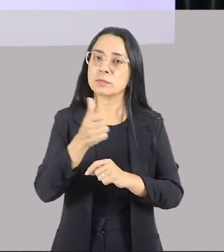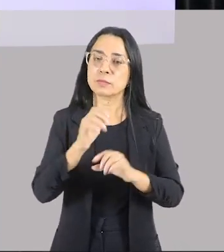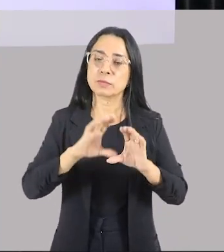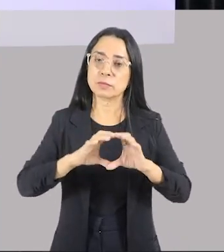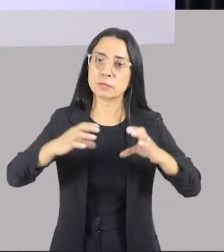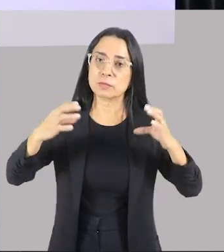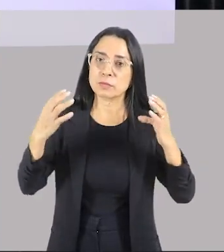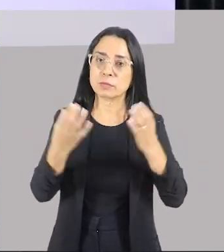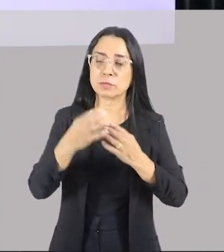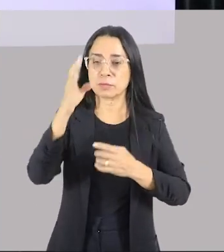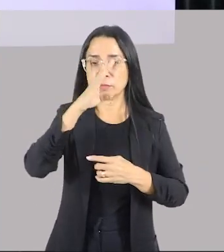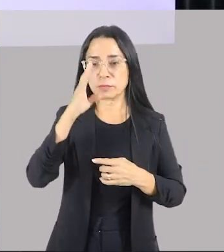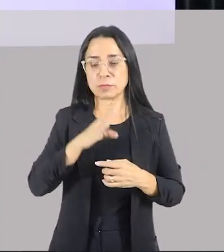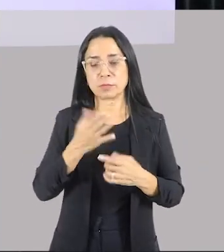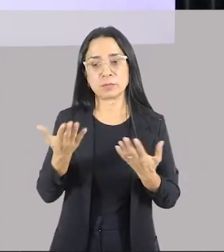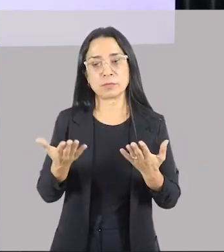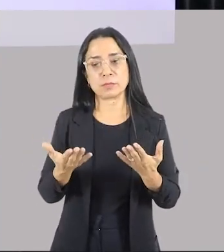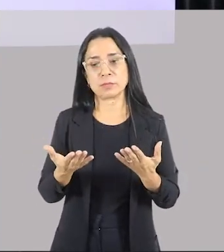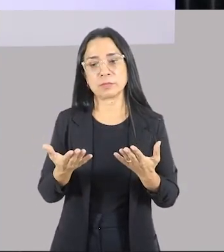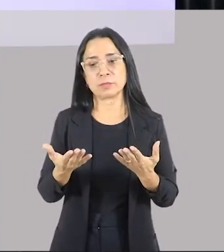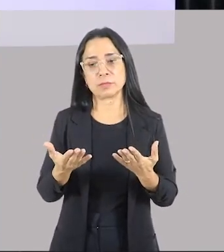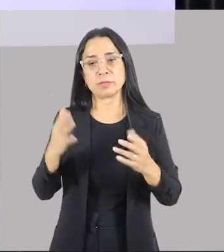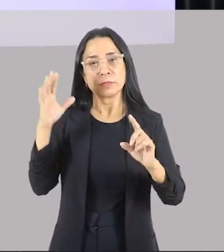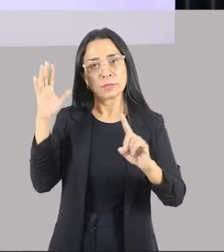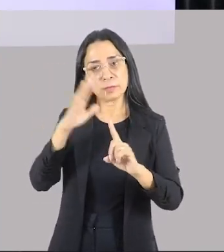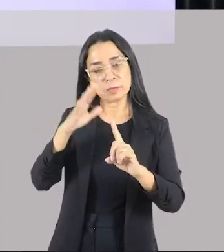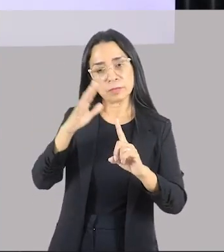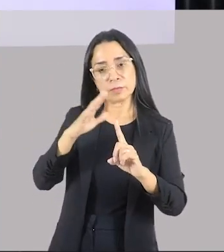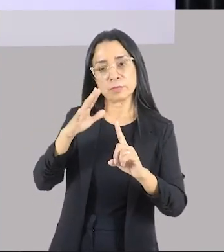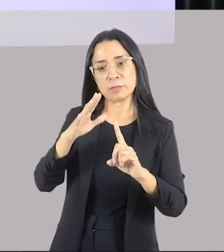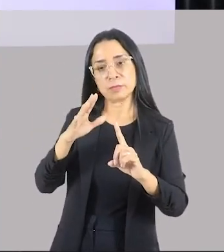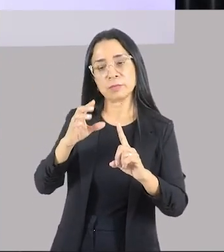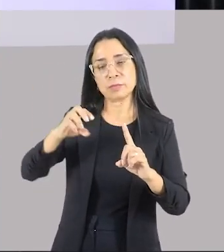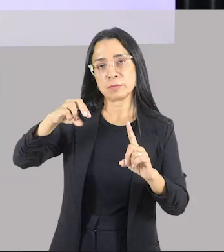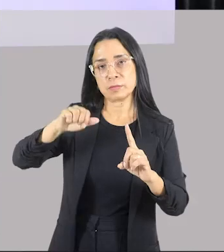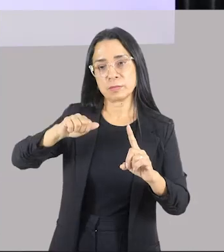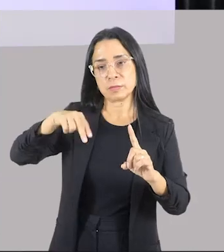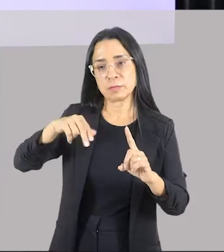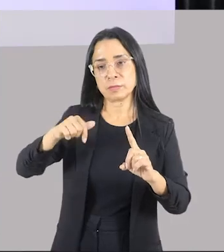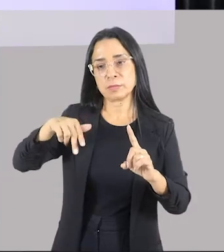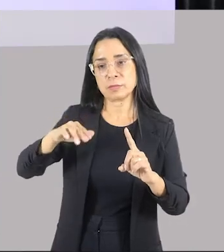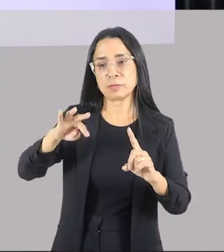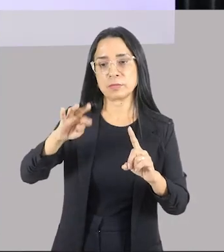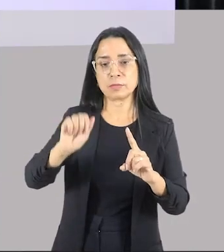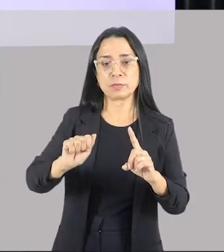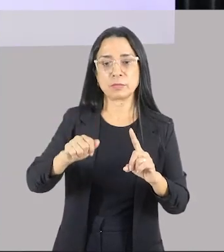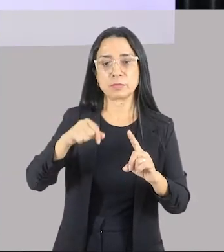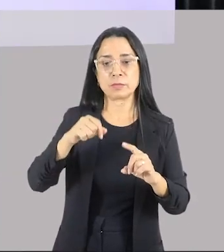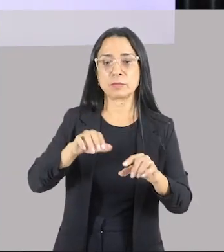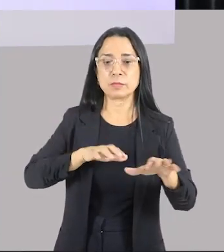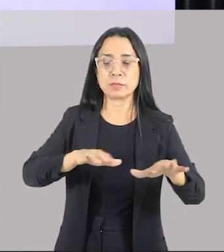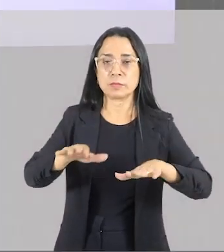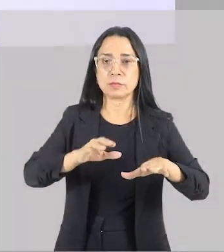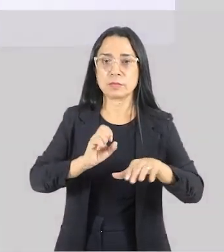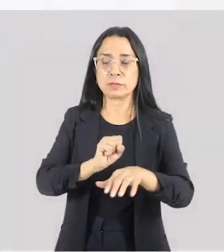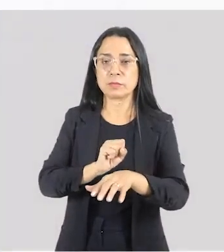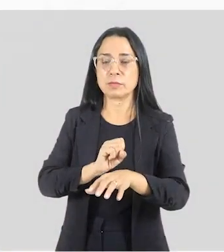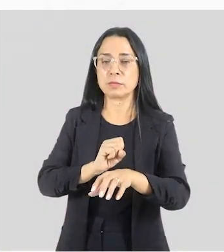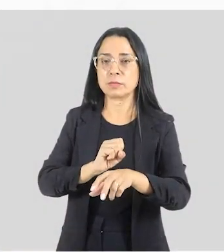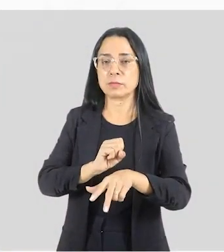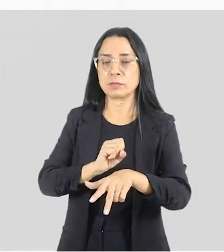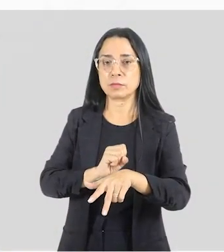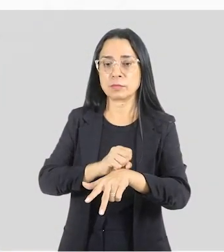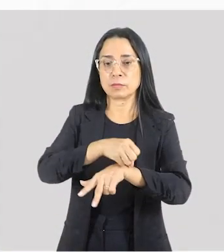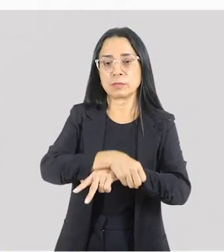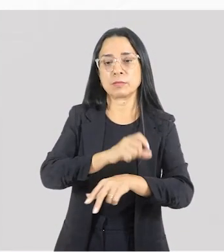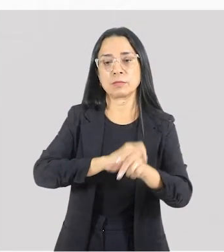consolidar mesmo a influência anarquista no movimento operário no Brasil, né? Embora não fosse na maioria do evento, mas